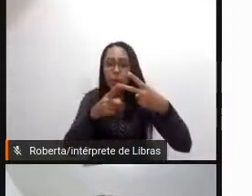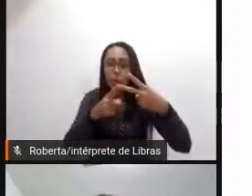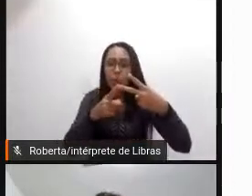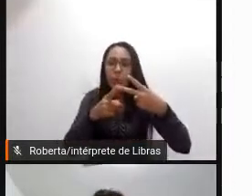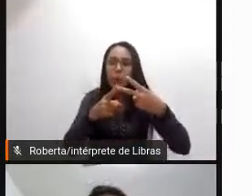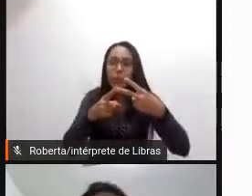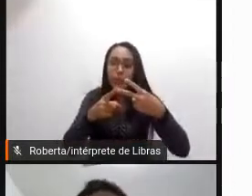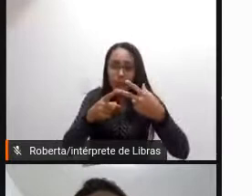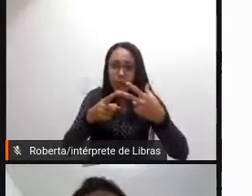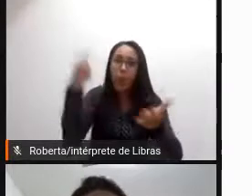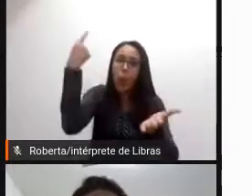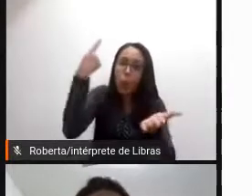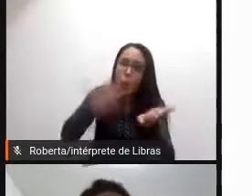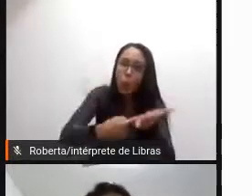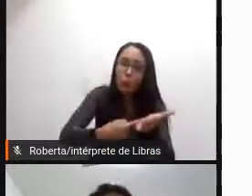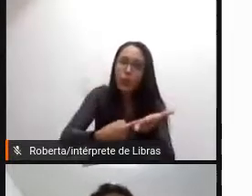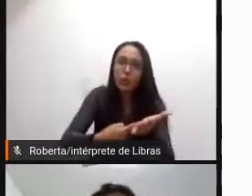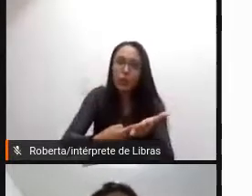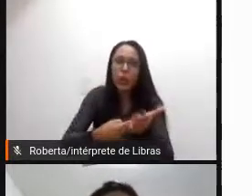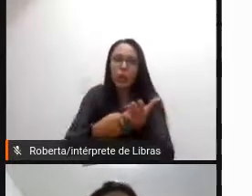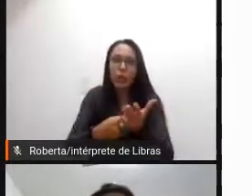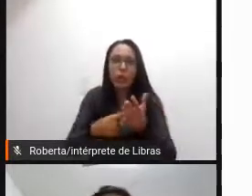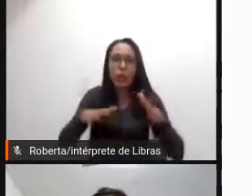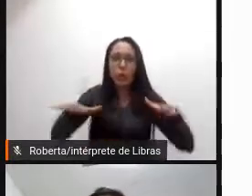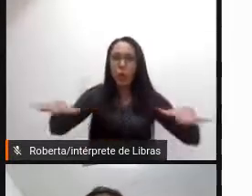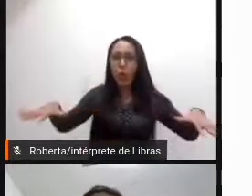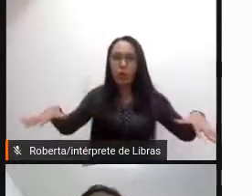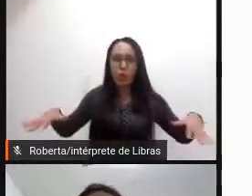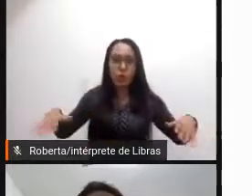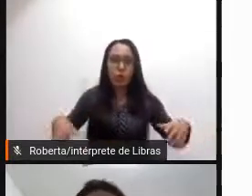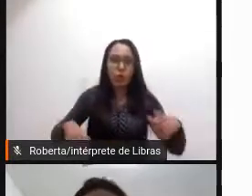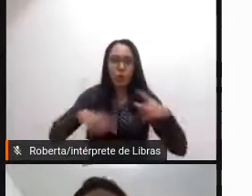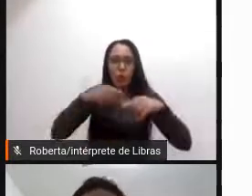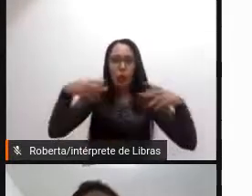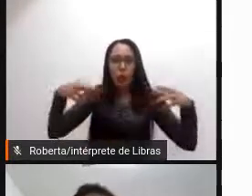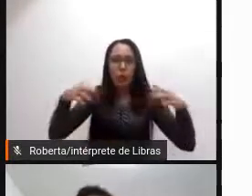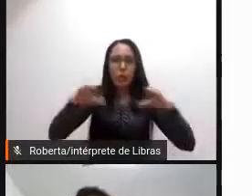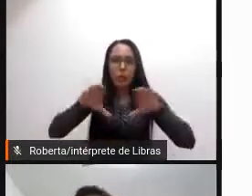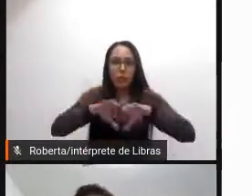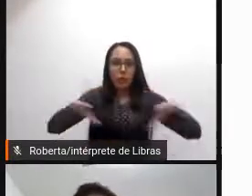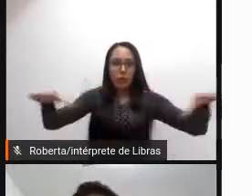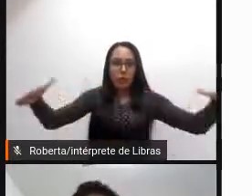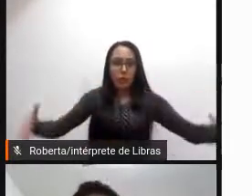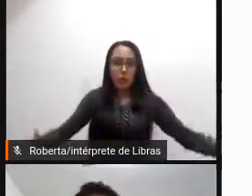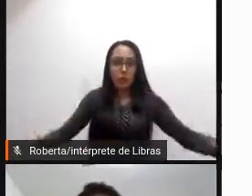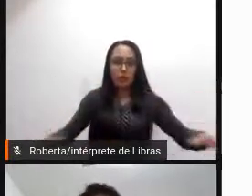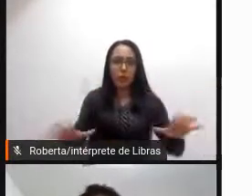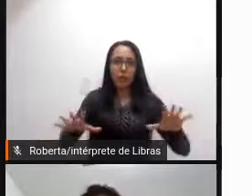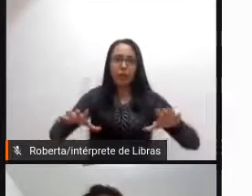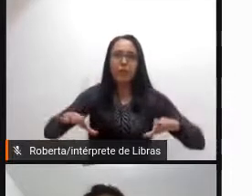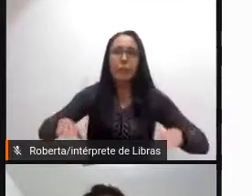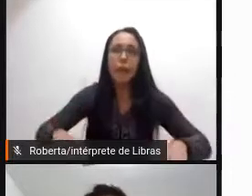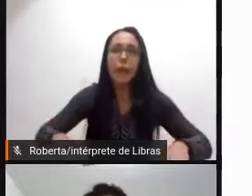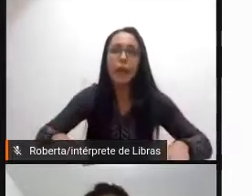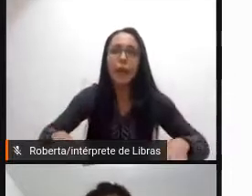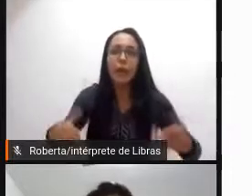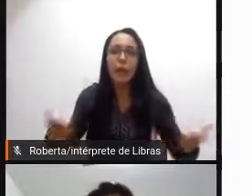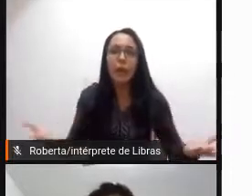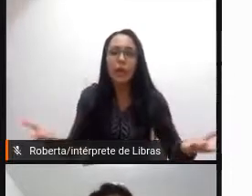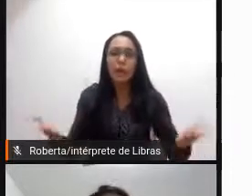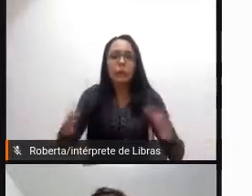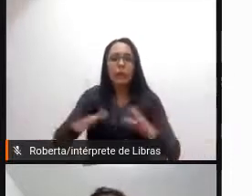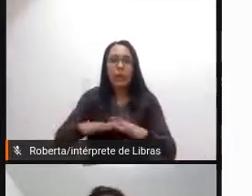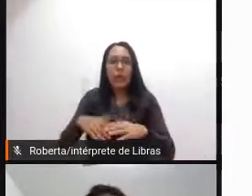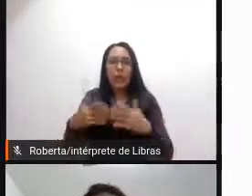você encostar em superfícies, em objetos que estiverem com a Covid-19, no caso, com a Covid-19 não,